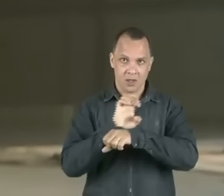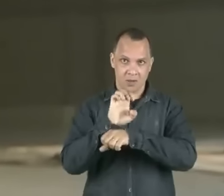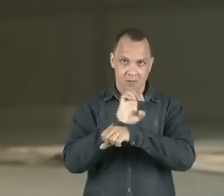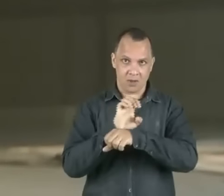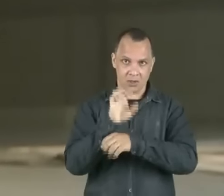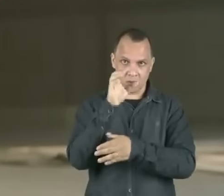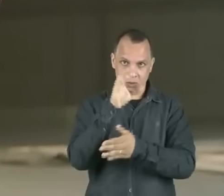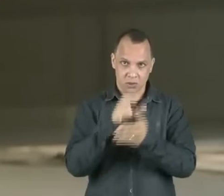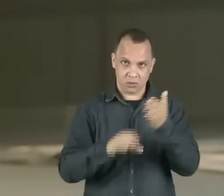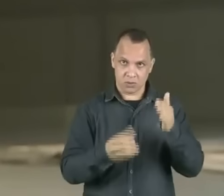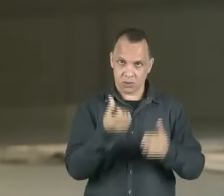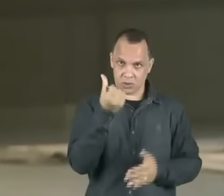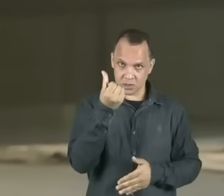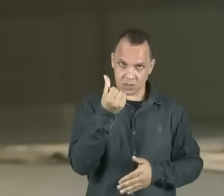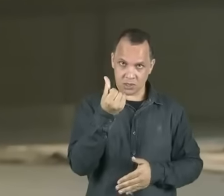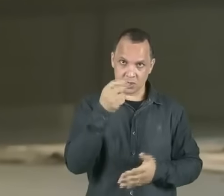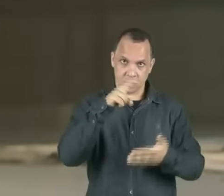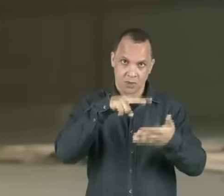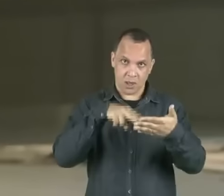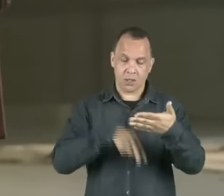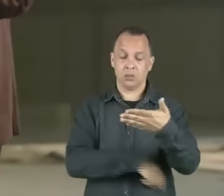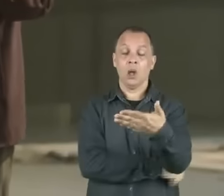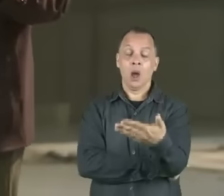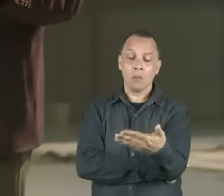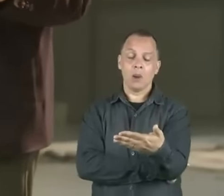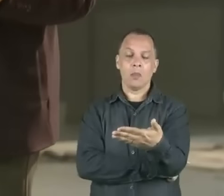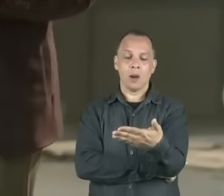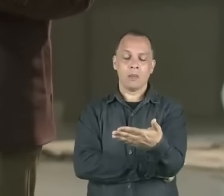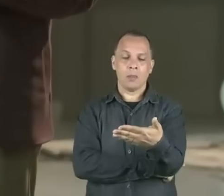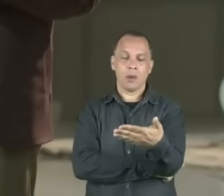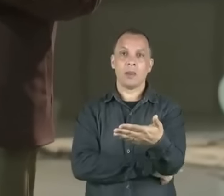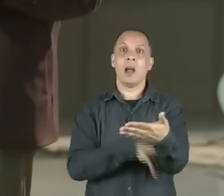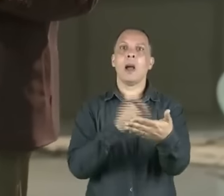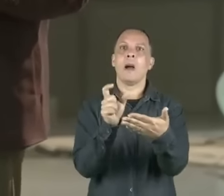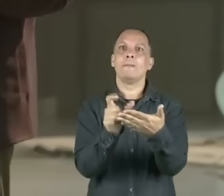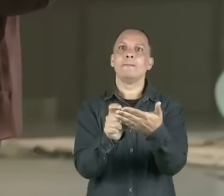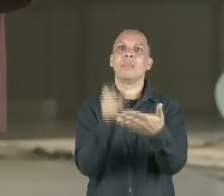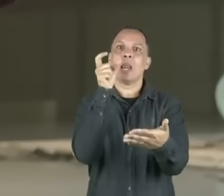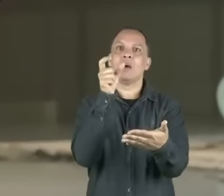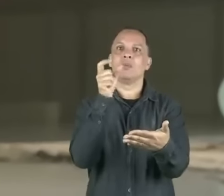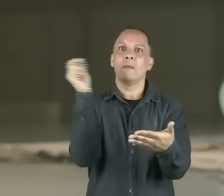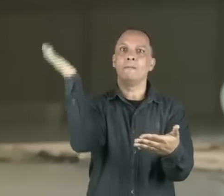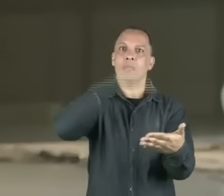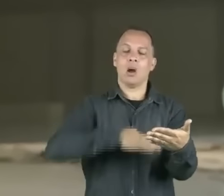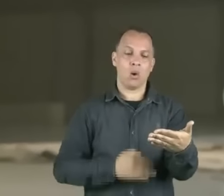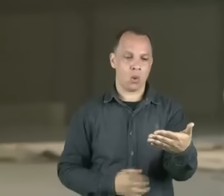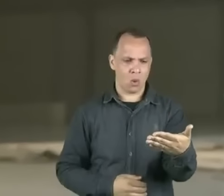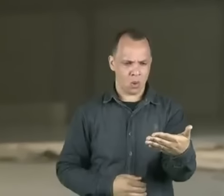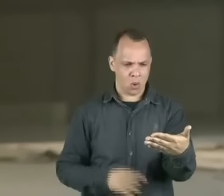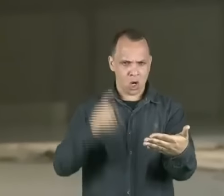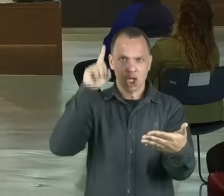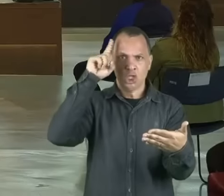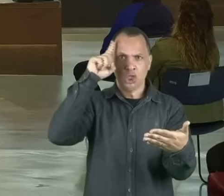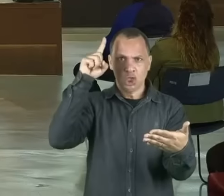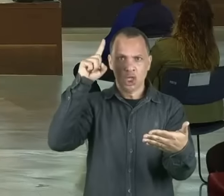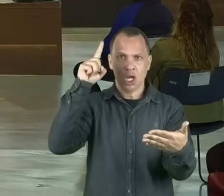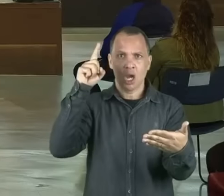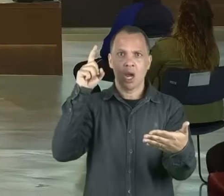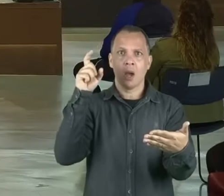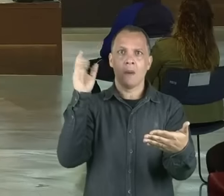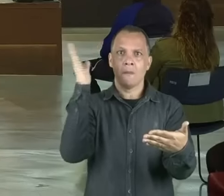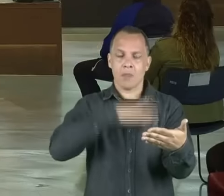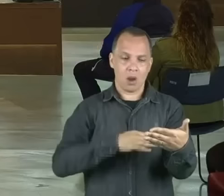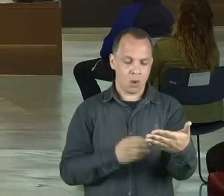e o dia mal saltou Eu tentava fugir mas saltava o dia mal e